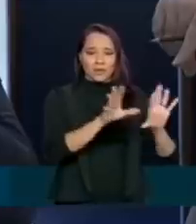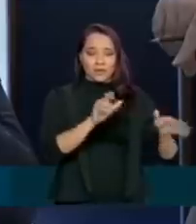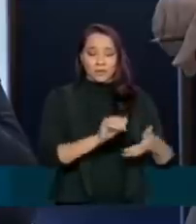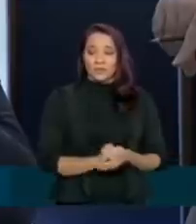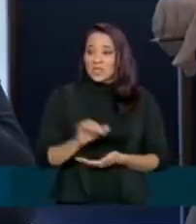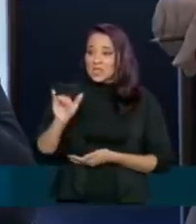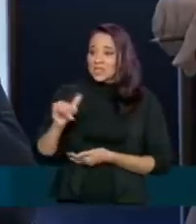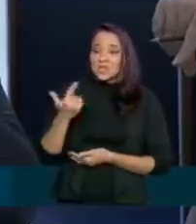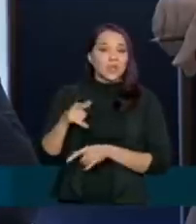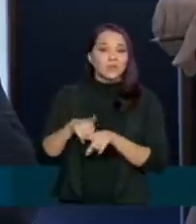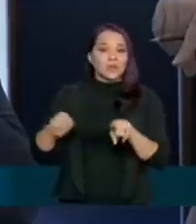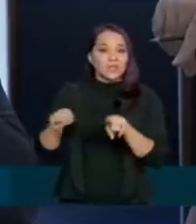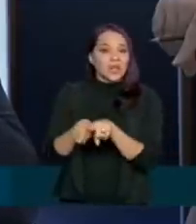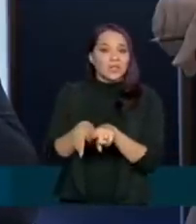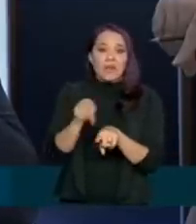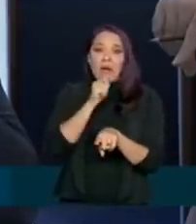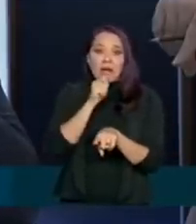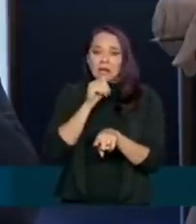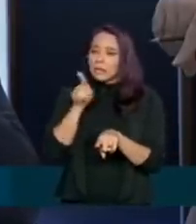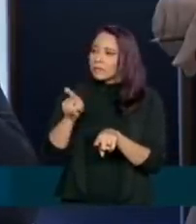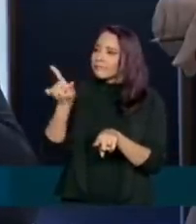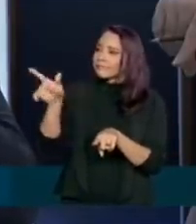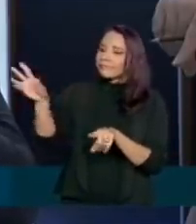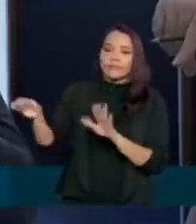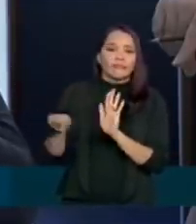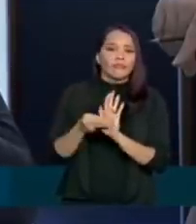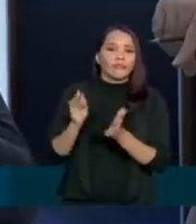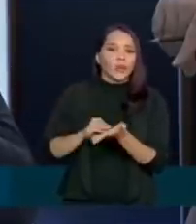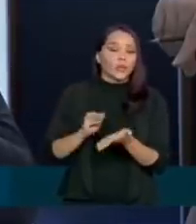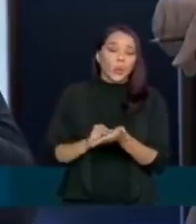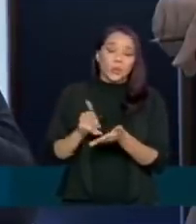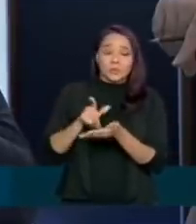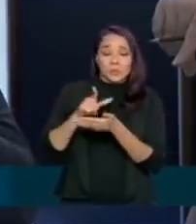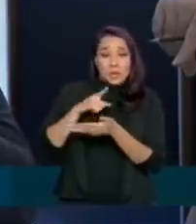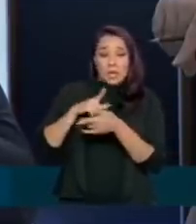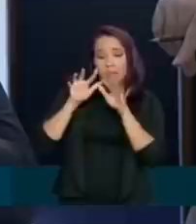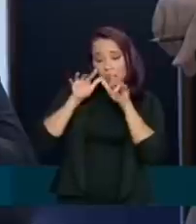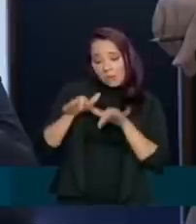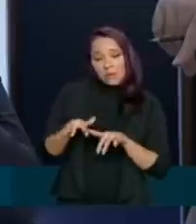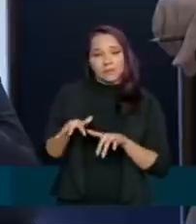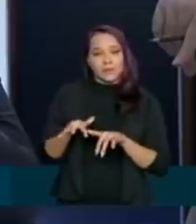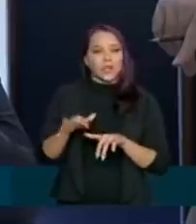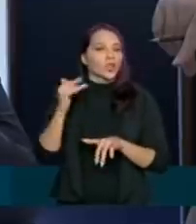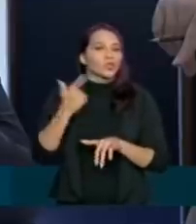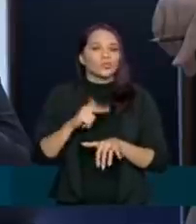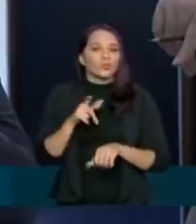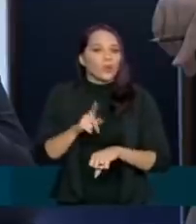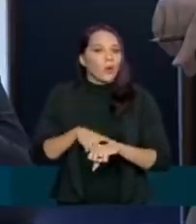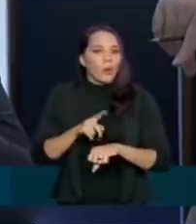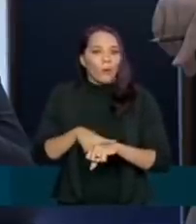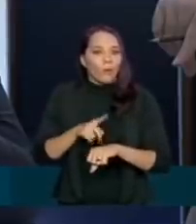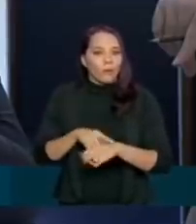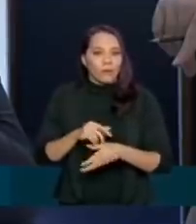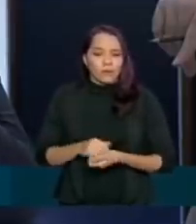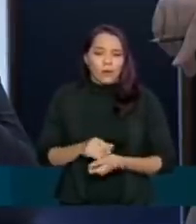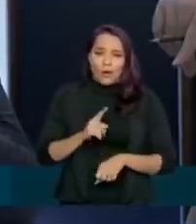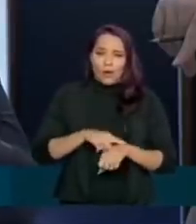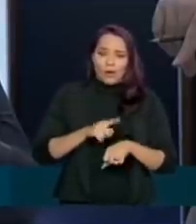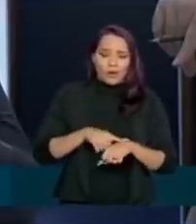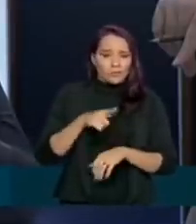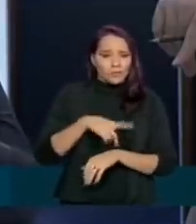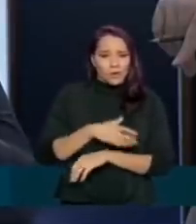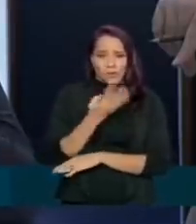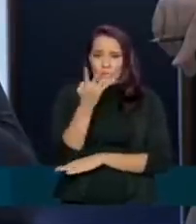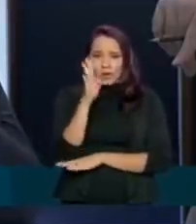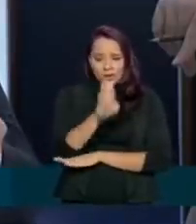é porque não chegaram os dados ainda e estão em compilação. Não existe horário. O horário pode ser às 16